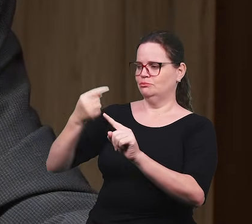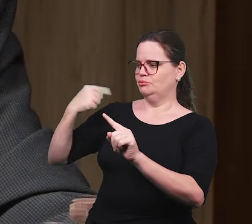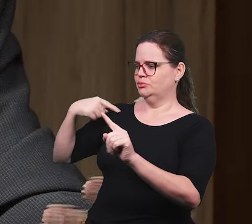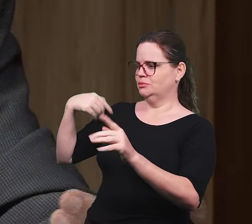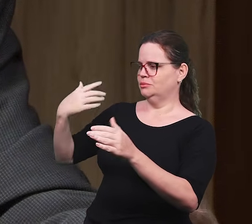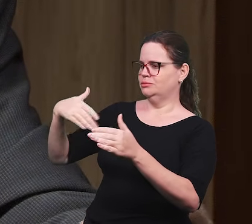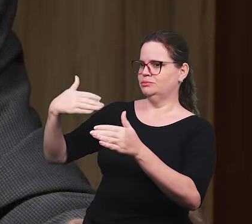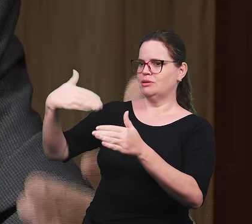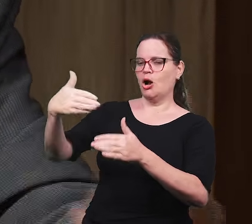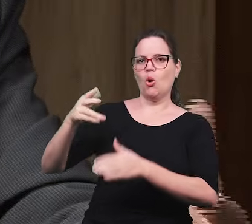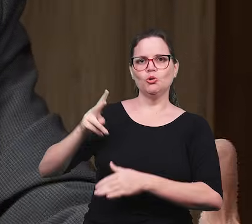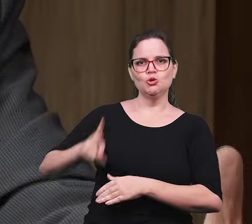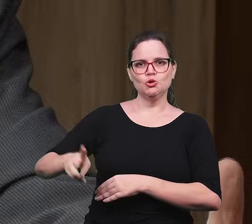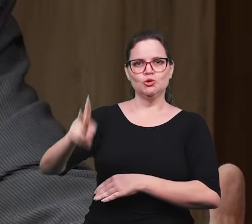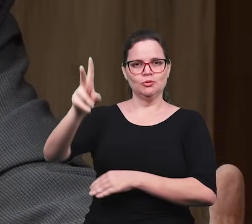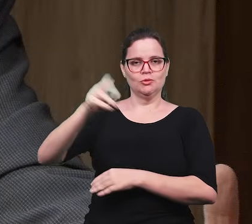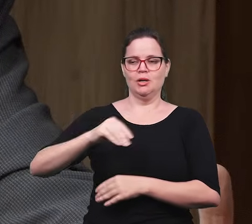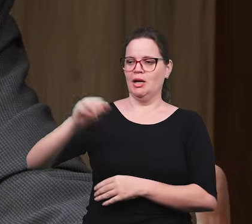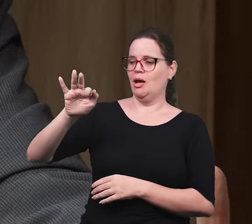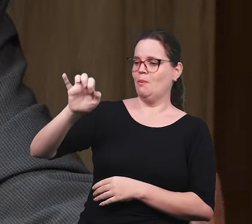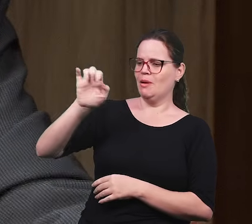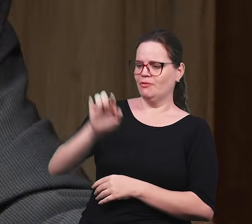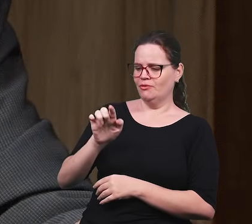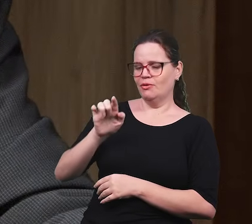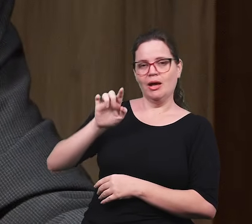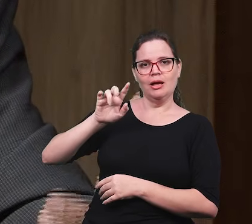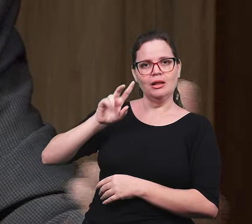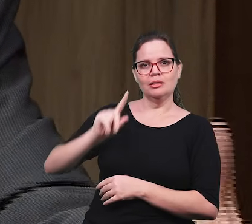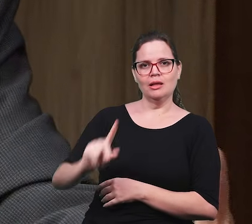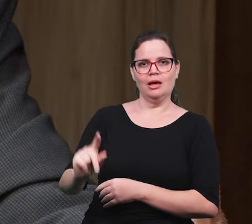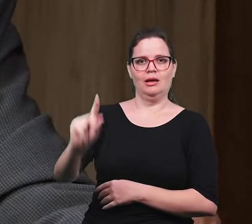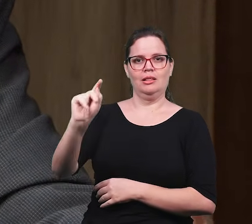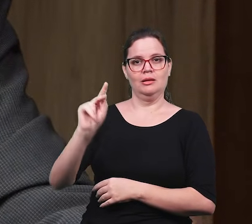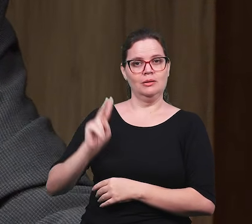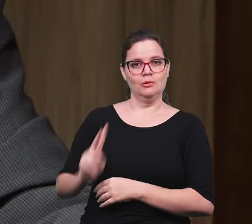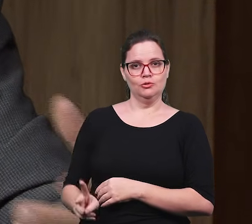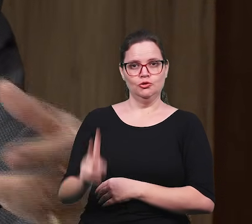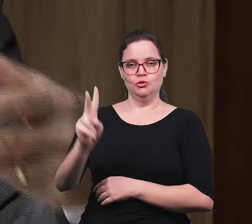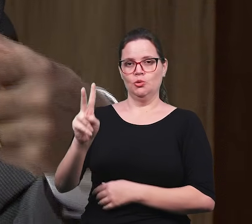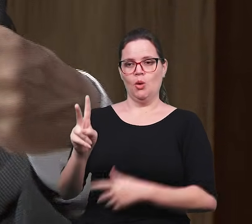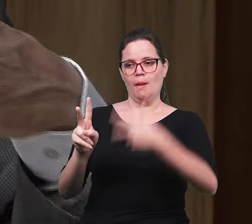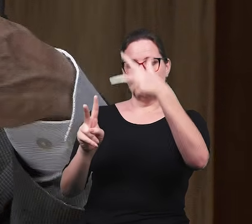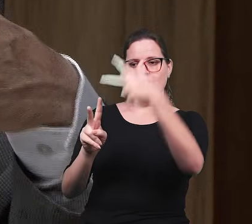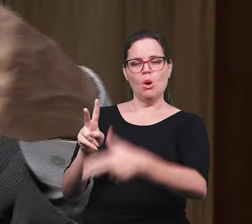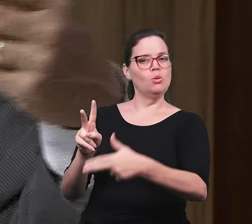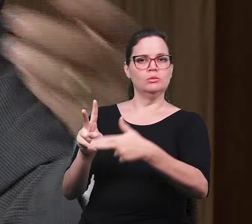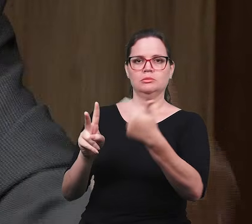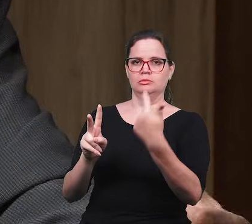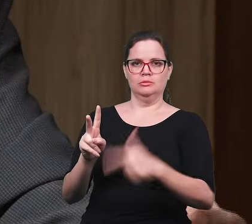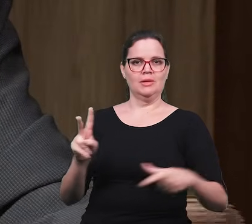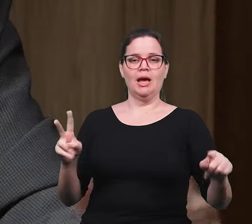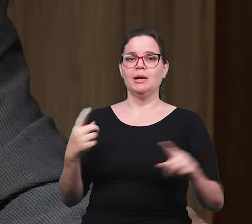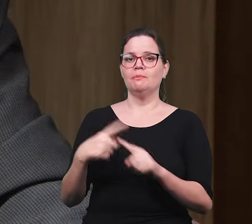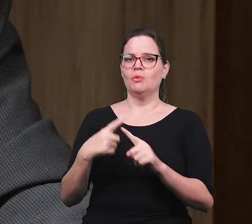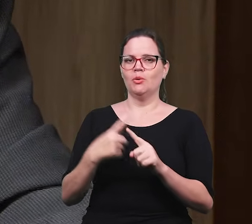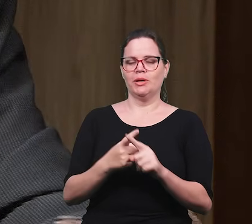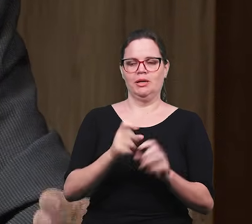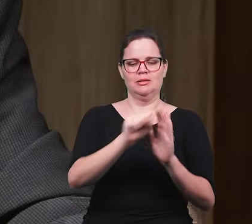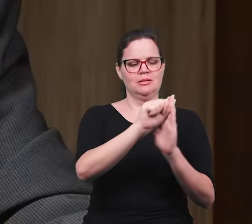é uma fé que não se interrompe, né? É uma fé que continua ao longo dos